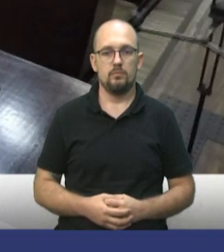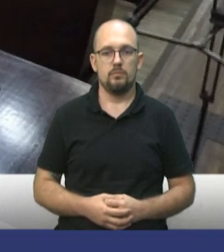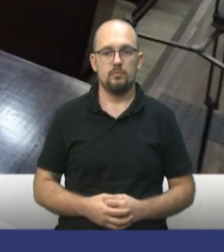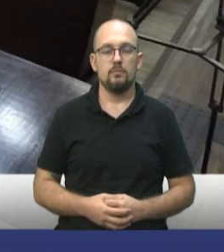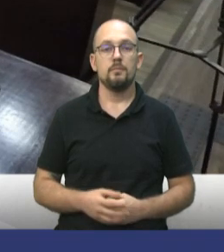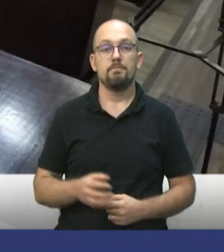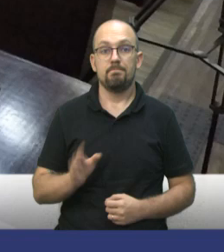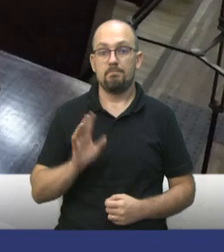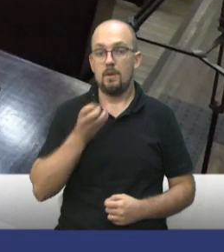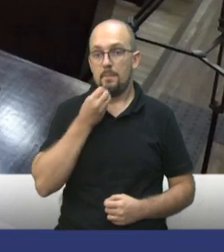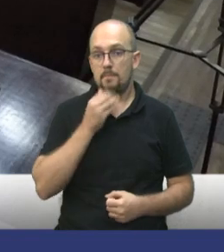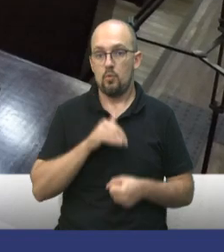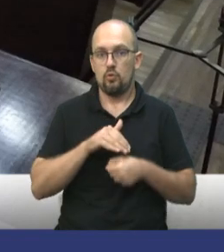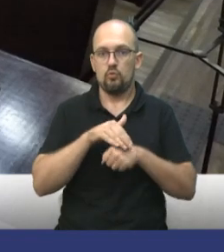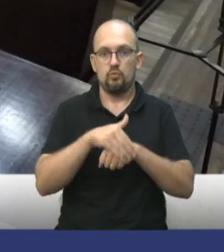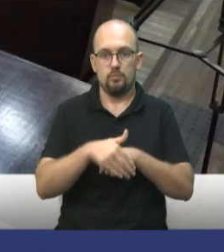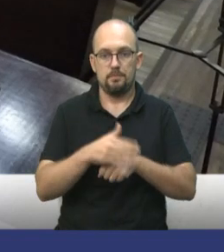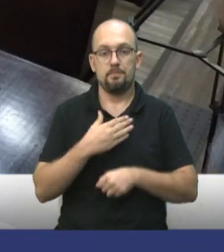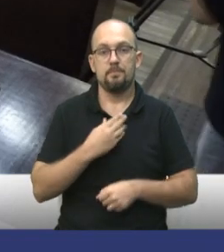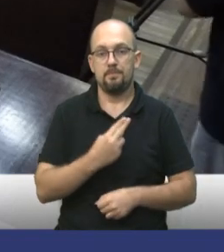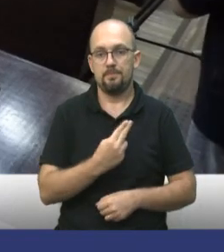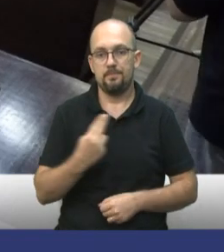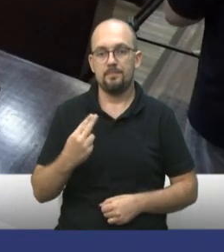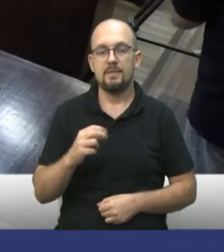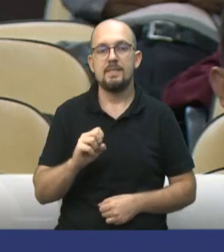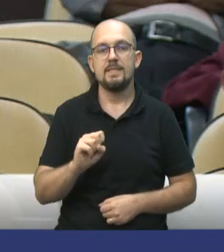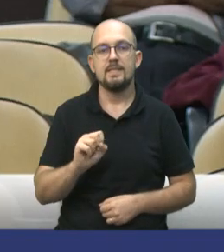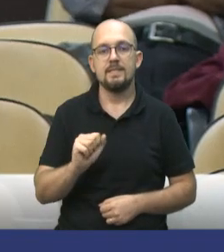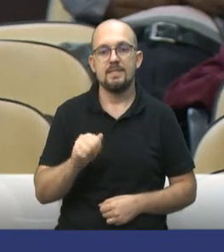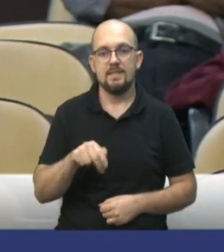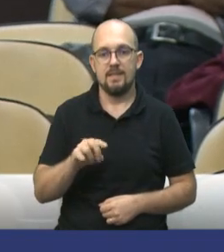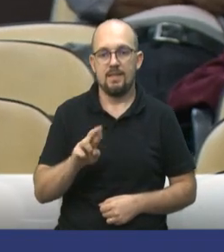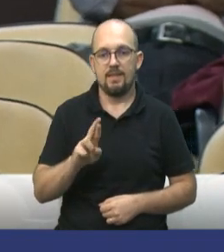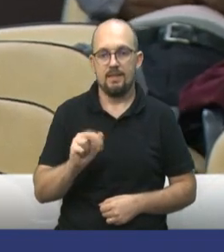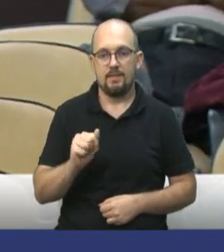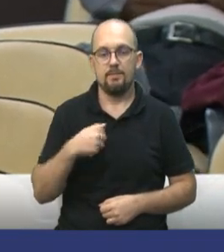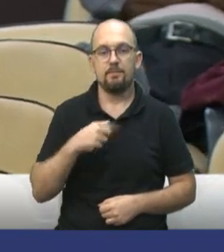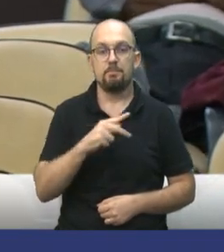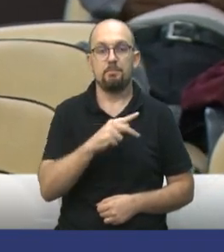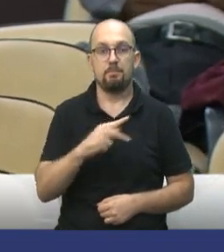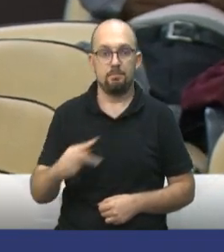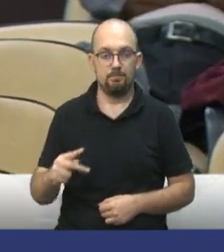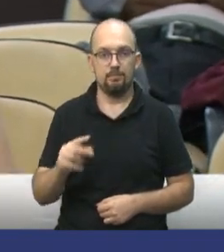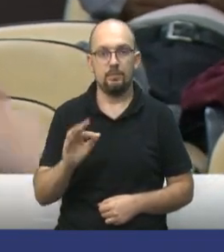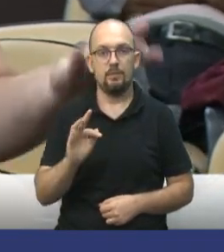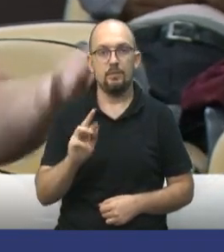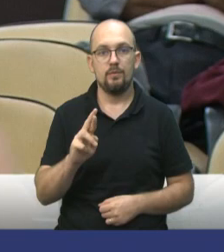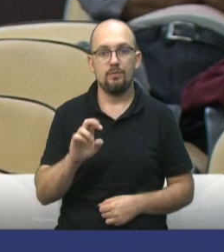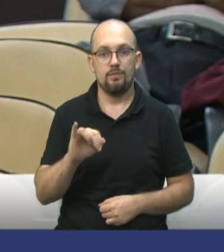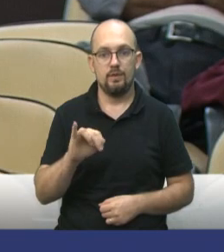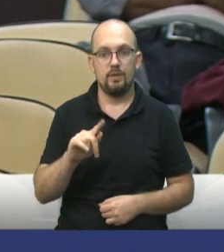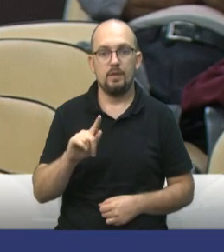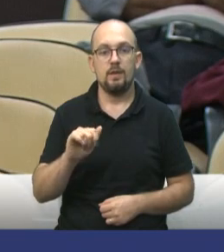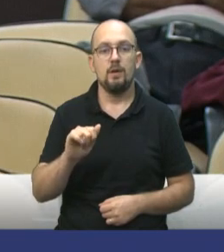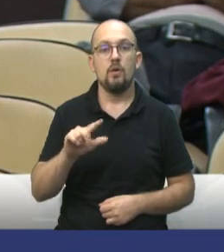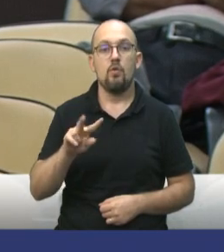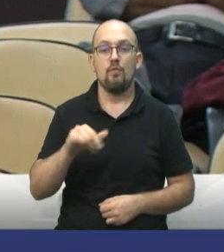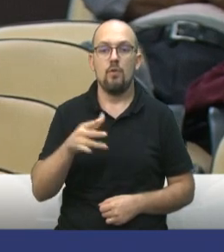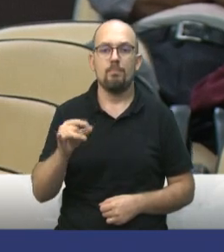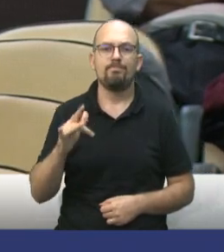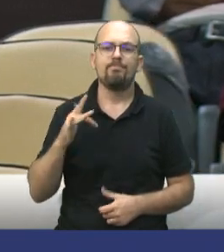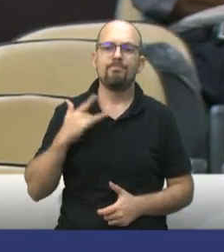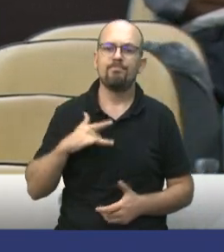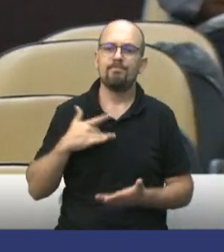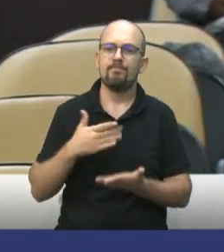Boa noite, o meu nome é Sandra, sou presidente do Residencial Frei Galvão. Que pena que os vereadores